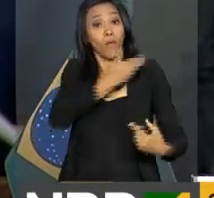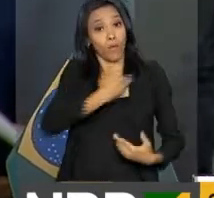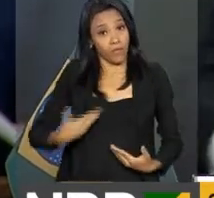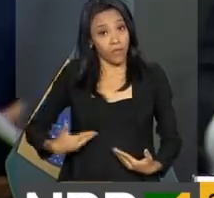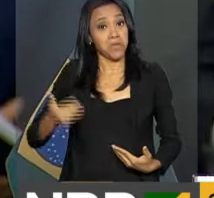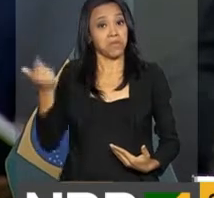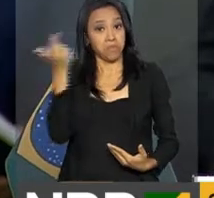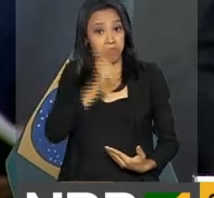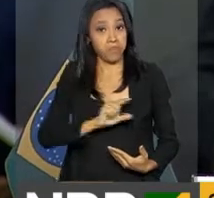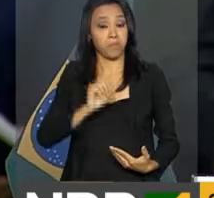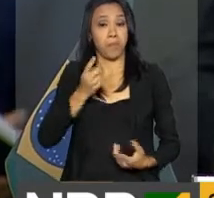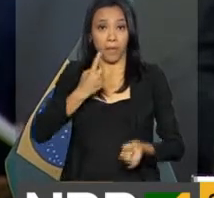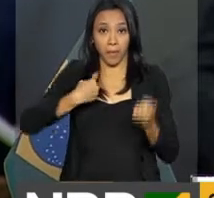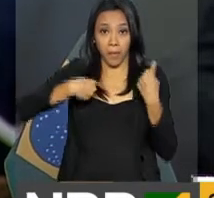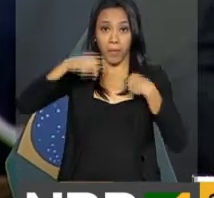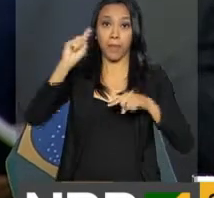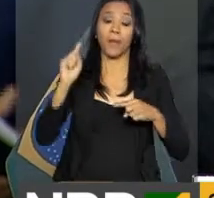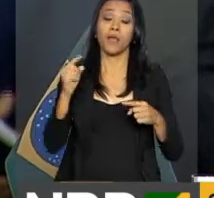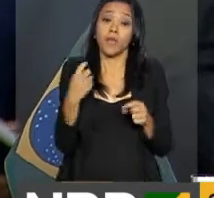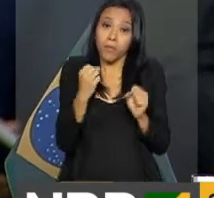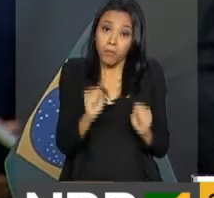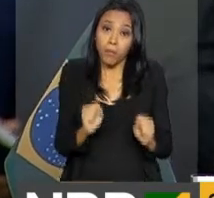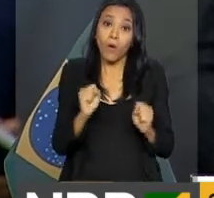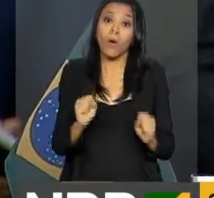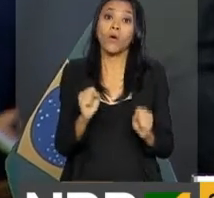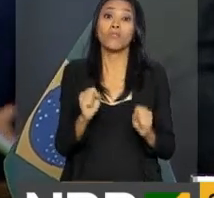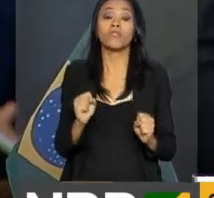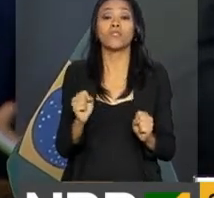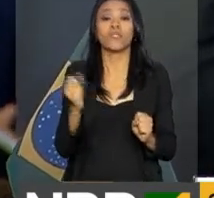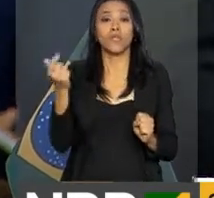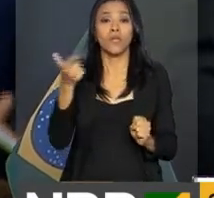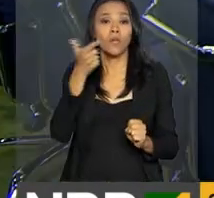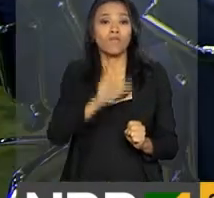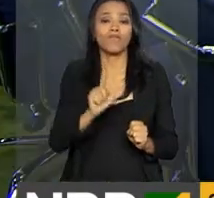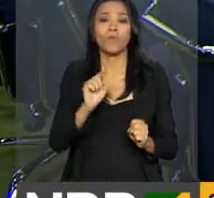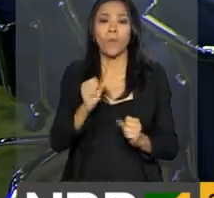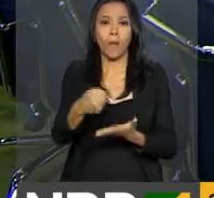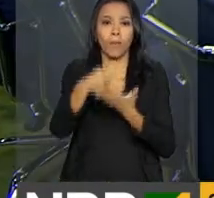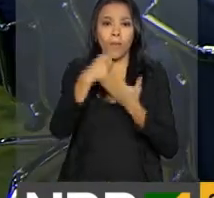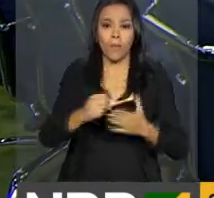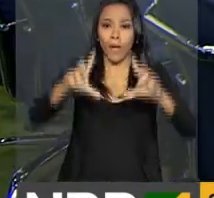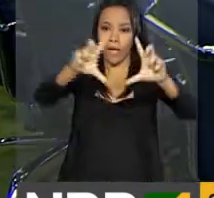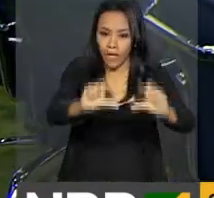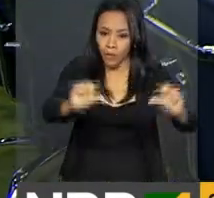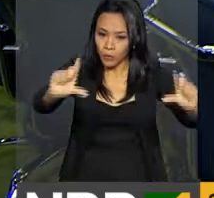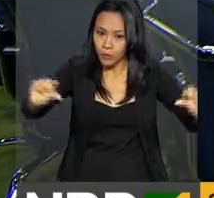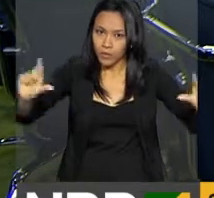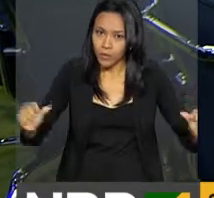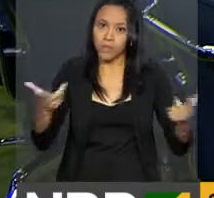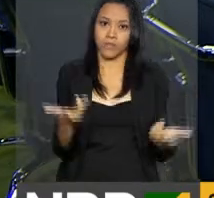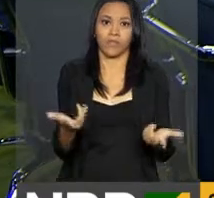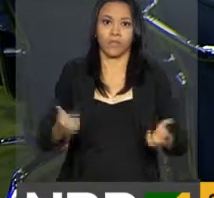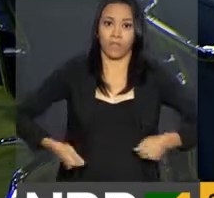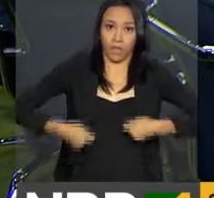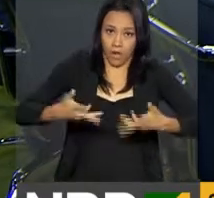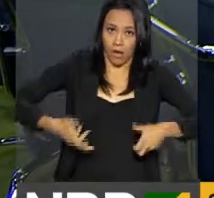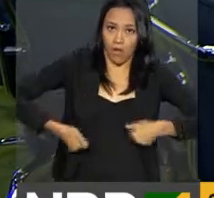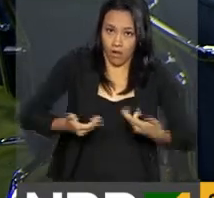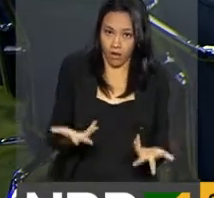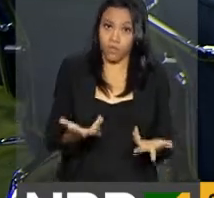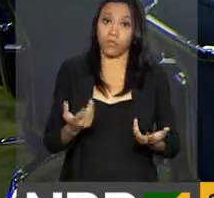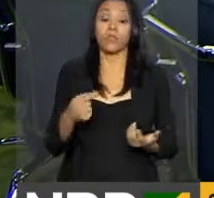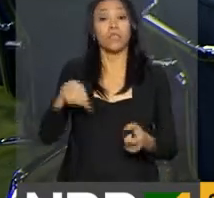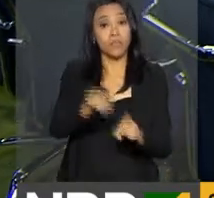que poderá beneficiar-se da redução de custos. Ganha a sociedade, que verá o dinheiro